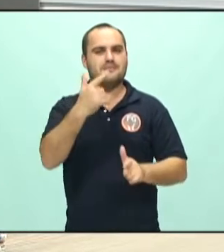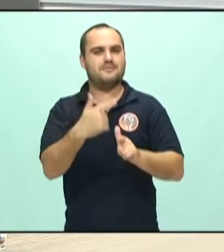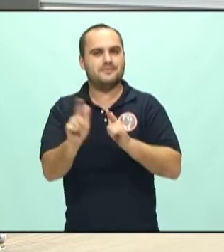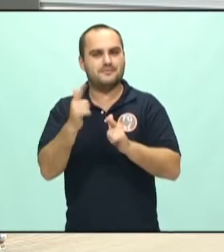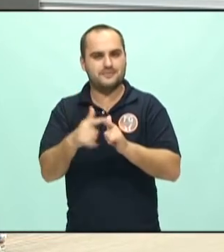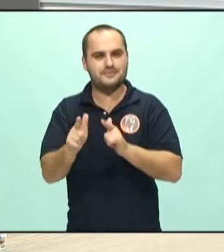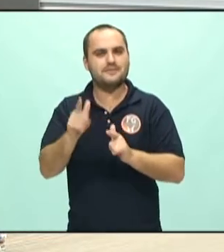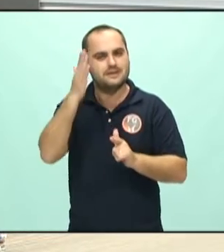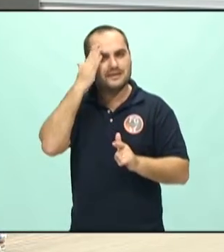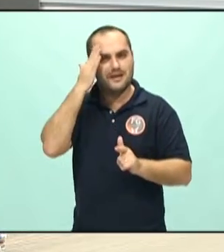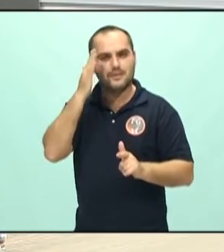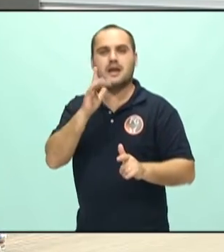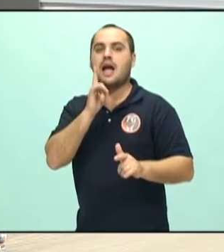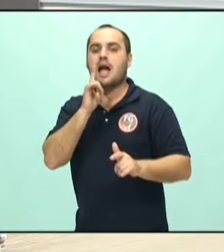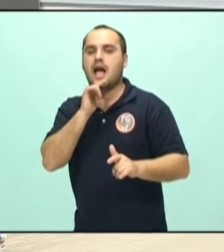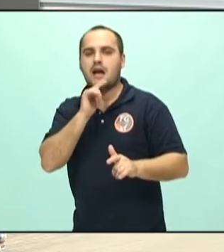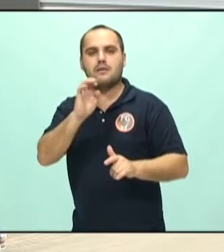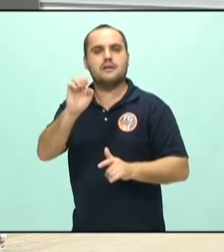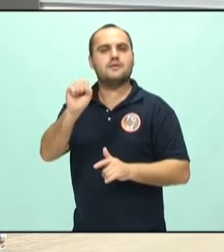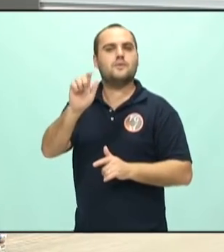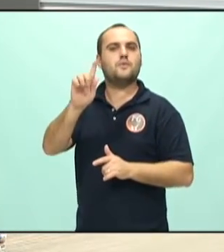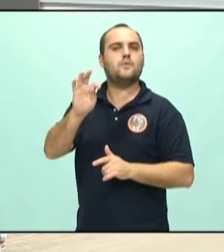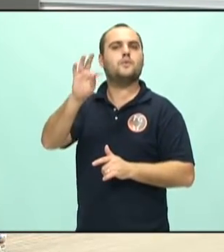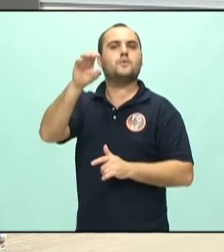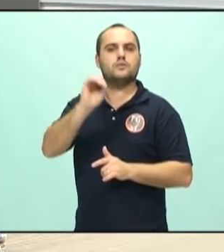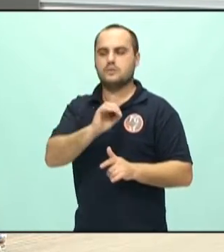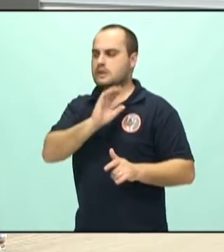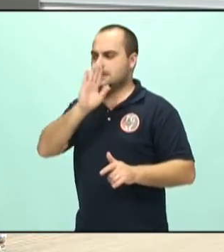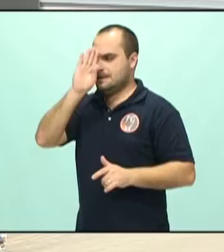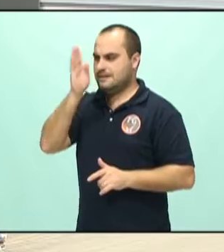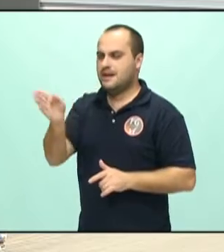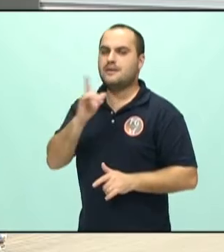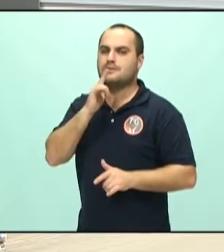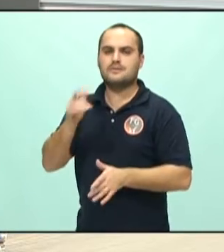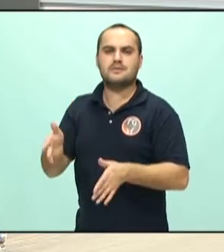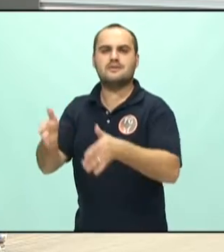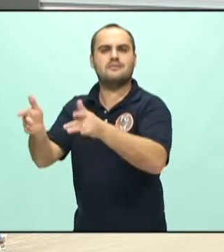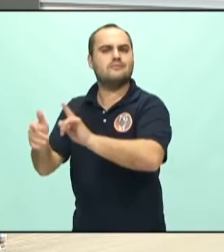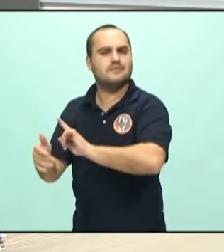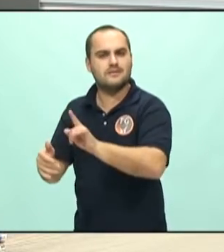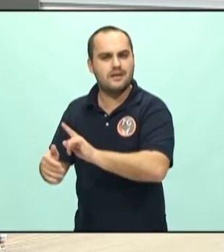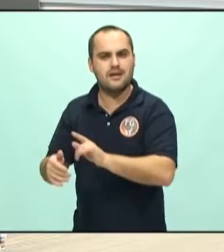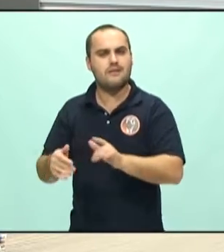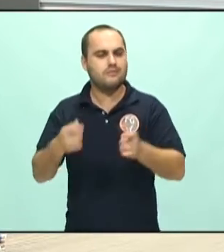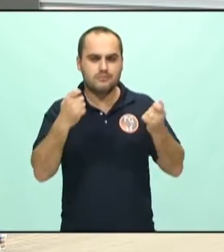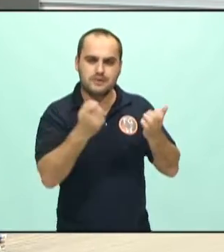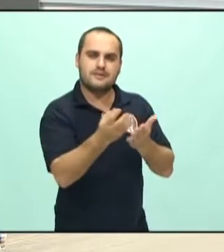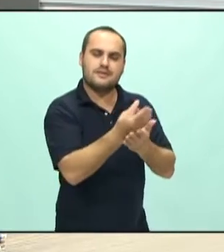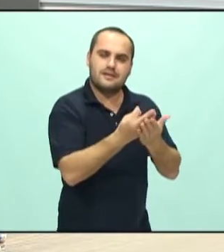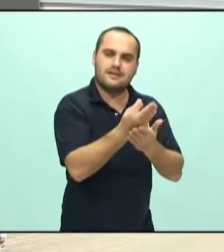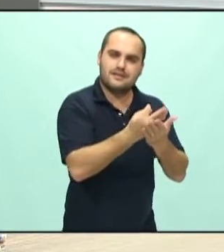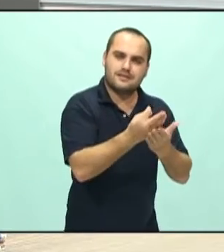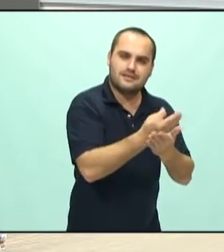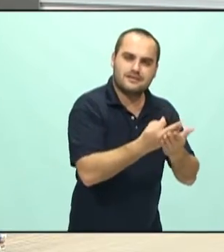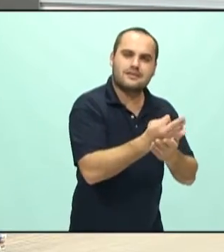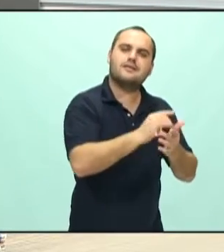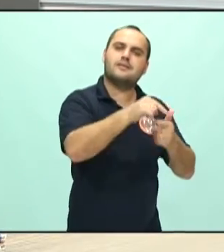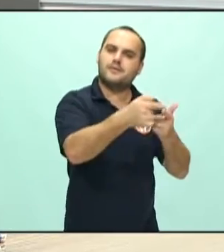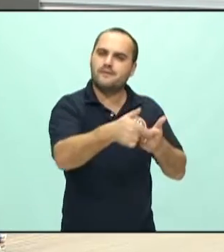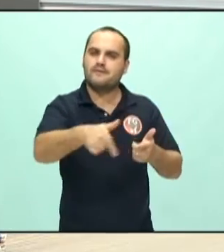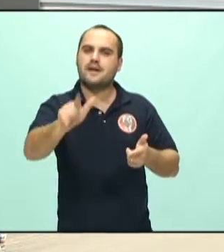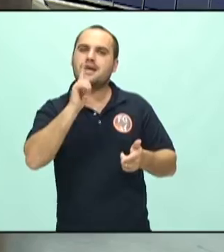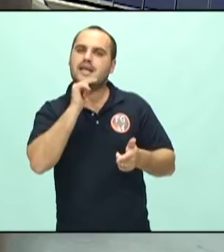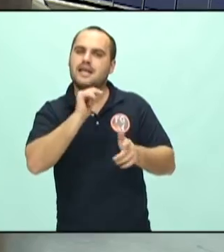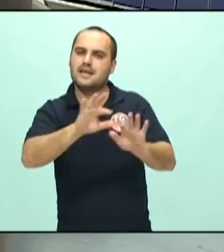questão da destinação desse material né que faz tanto mal nessa nós despejamos in natura na nas nossas praias